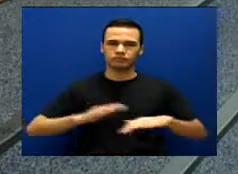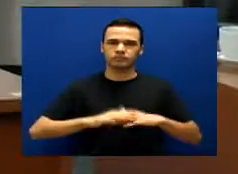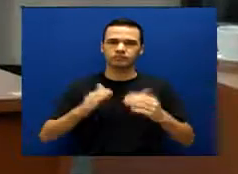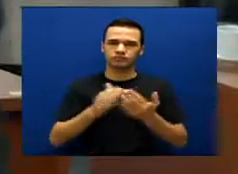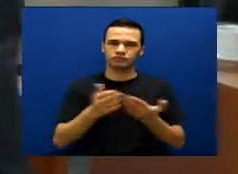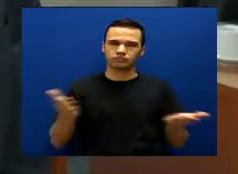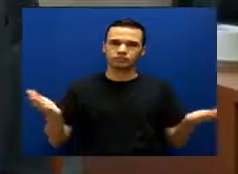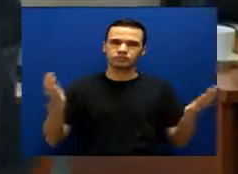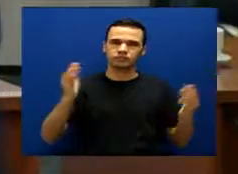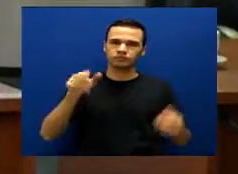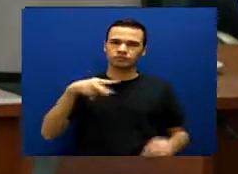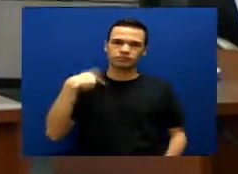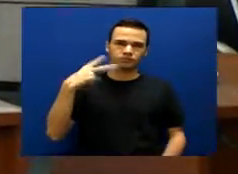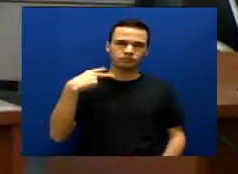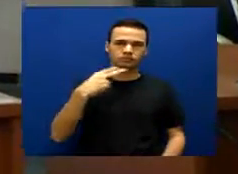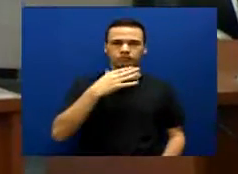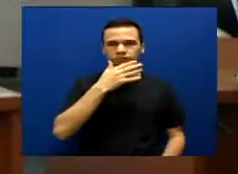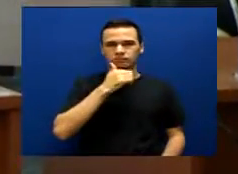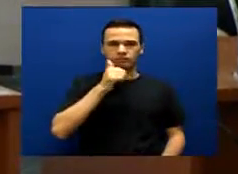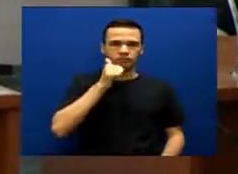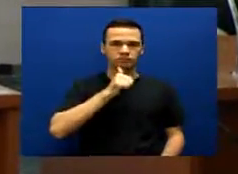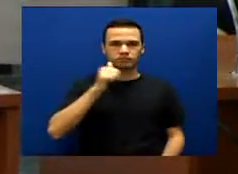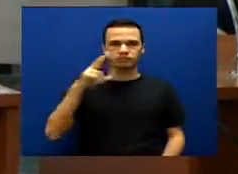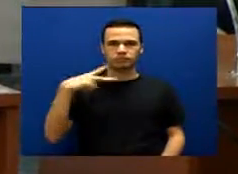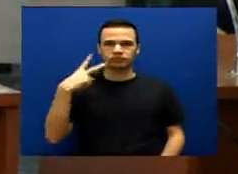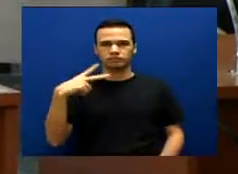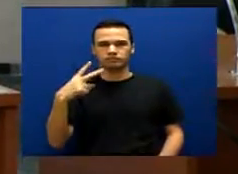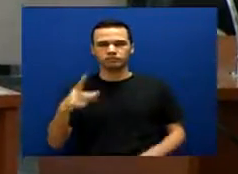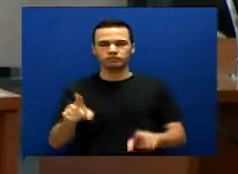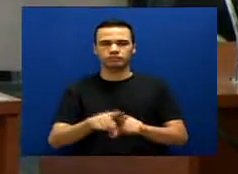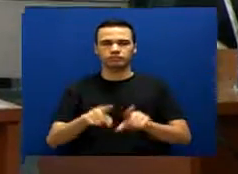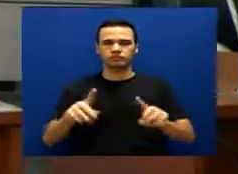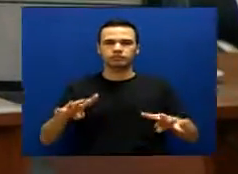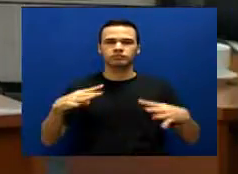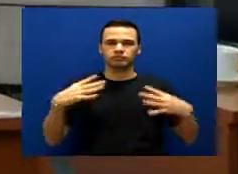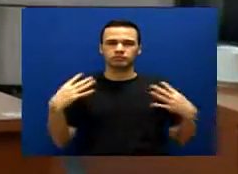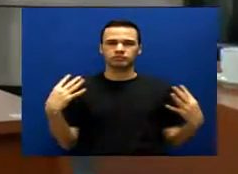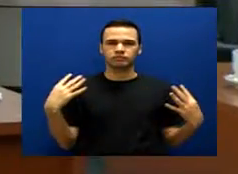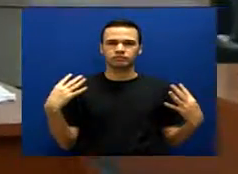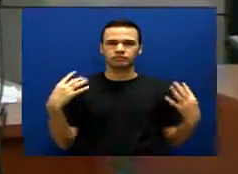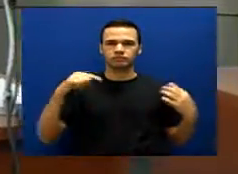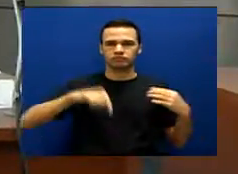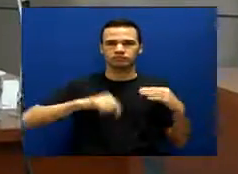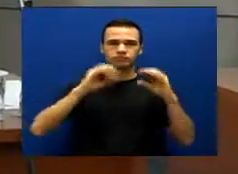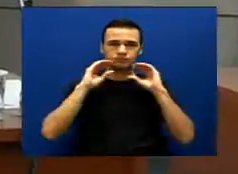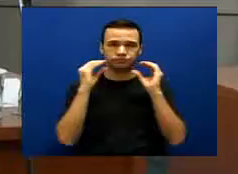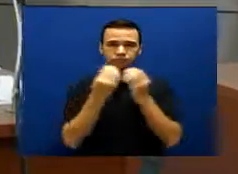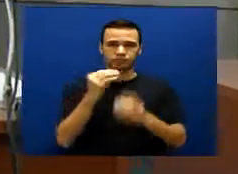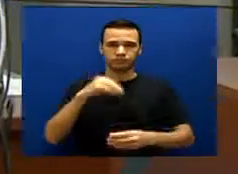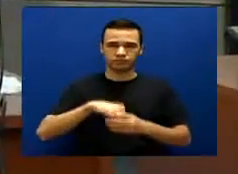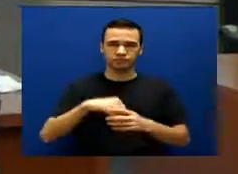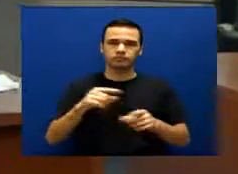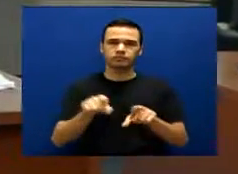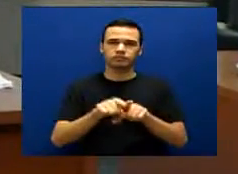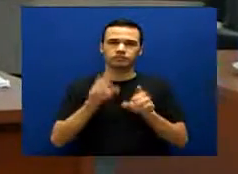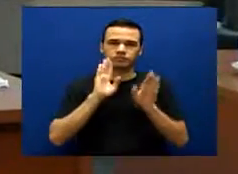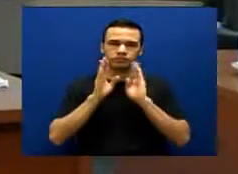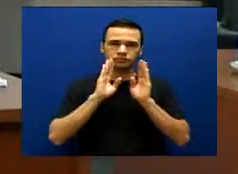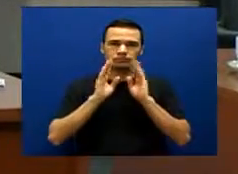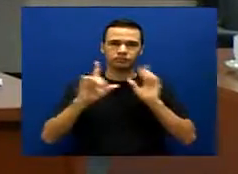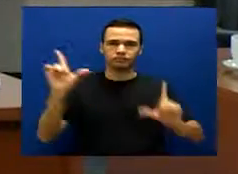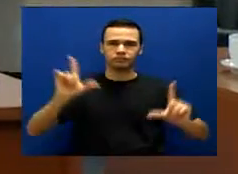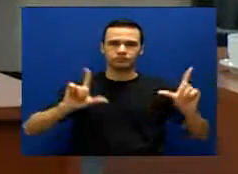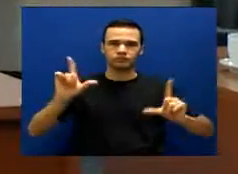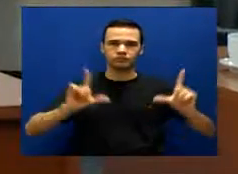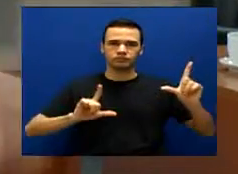os colegas vereadores, colegas vereadoras, ao público que nos acompanha aqui na Galeria da Casa, pelo Facebook e na TV